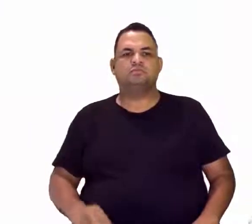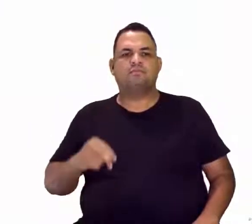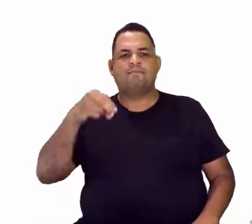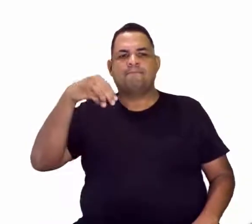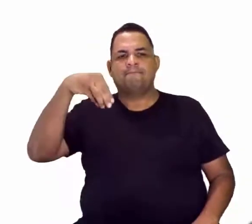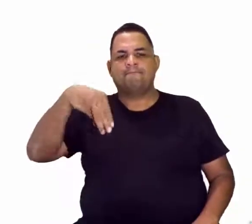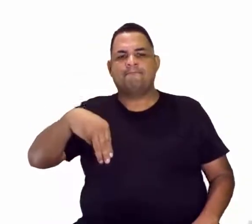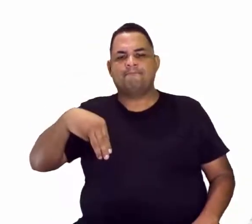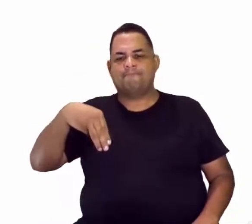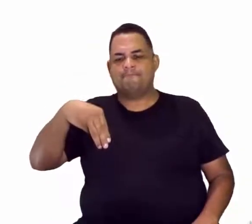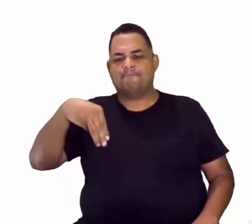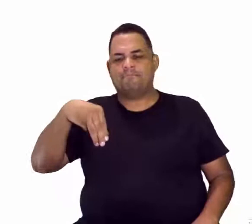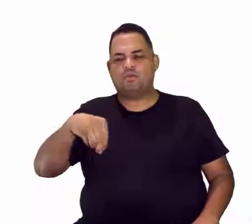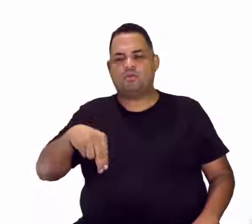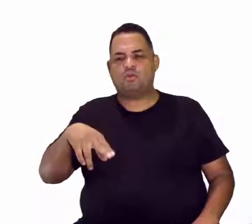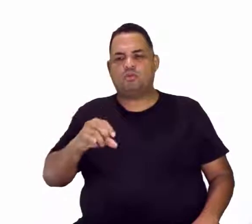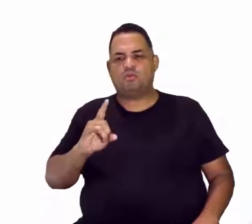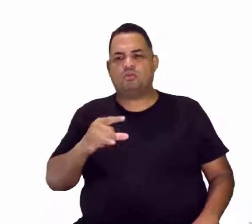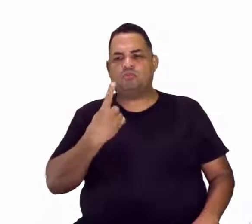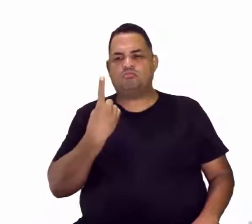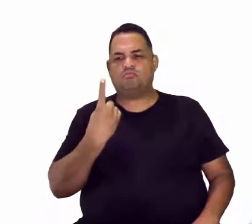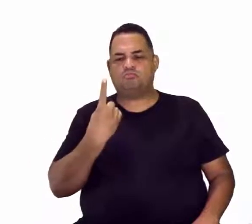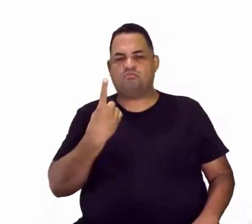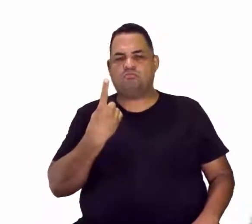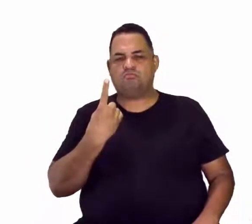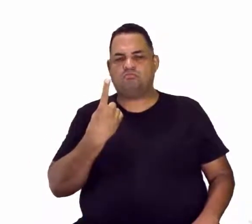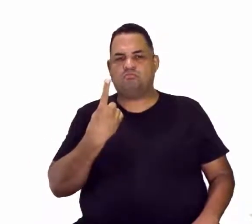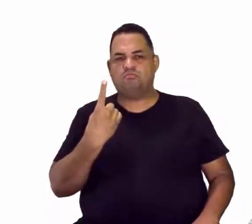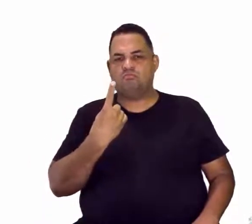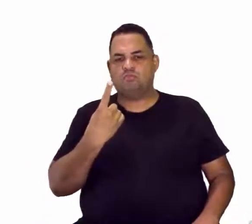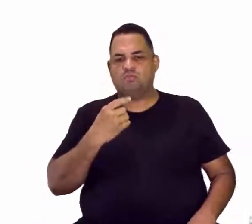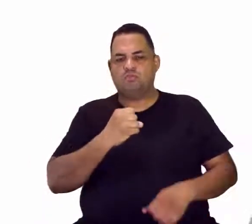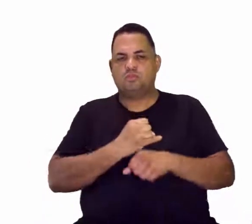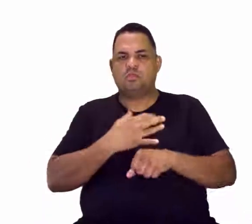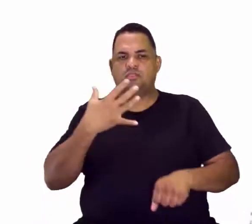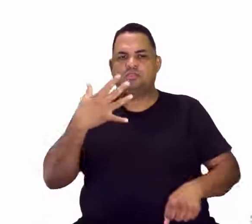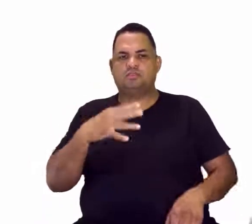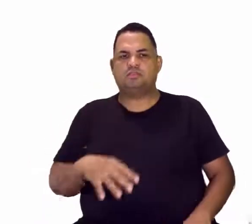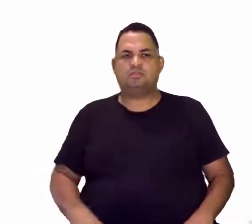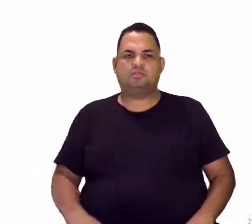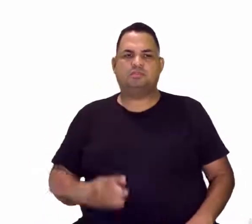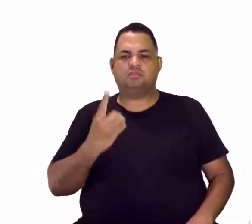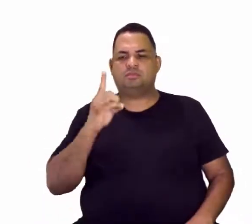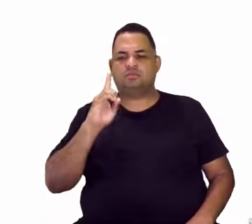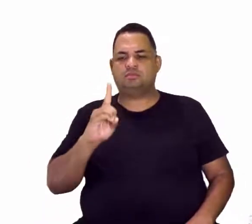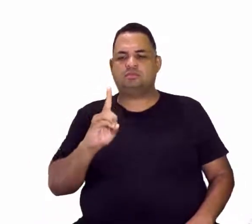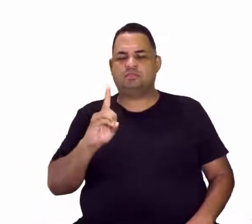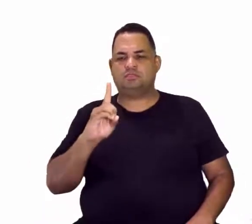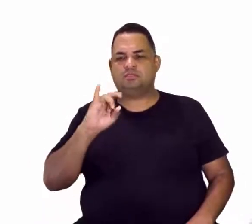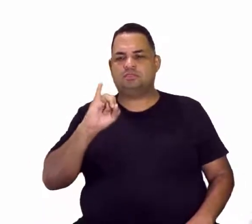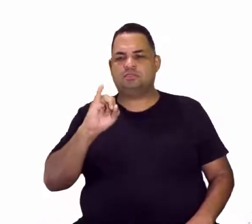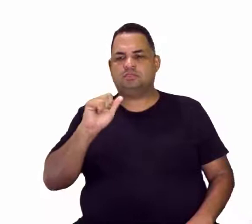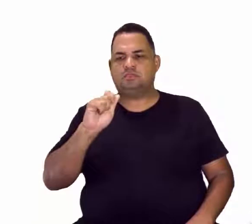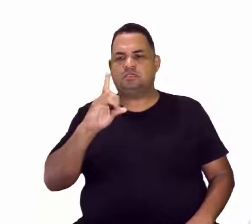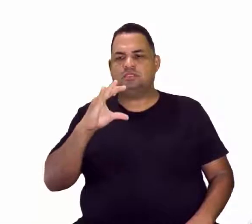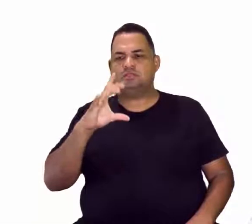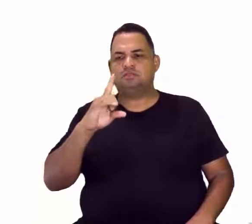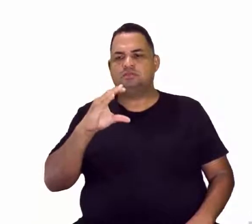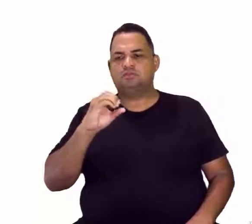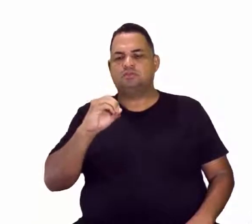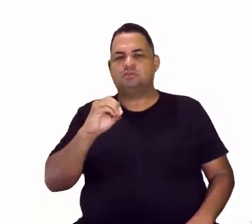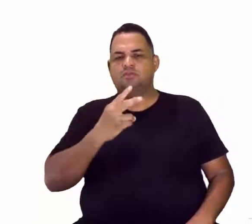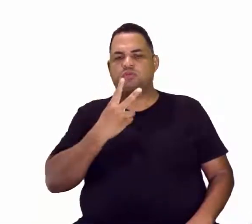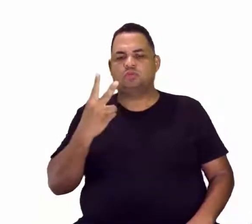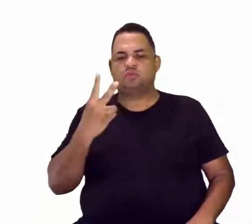Mono vem de um único, então monoácido. Diácido eu estou dizendo que são dois. Dois o